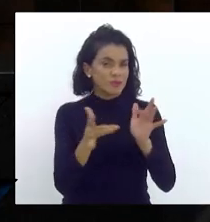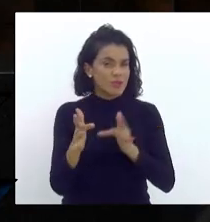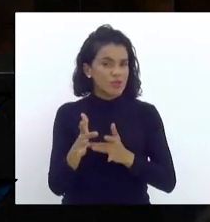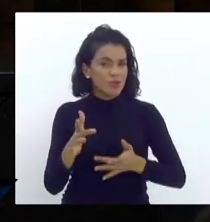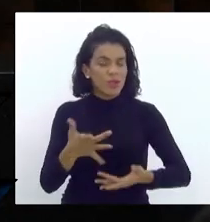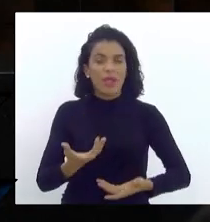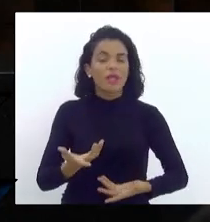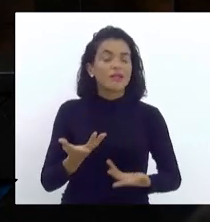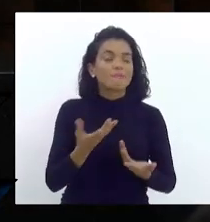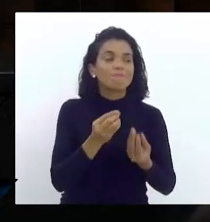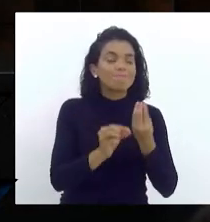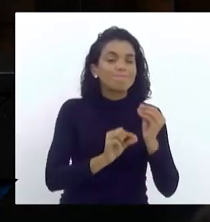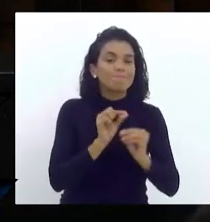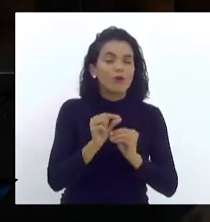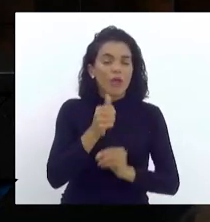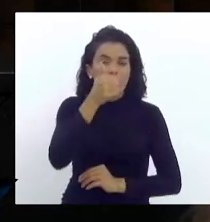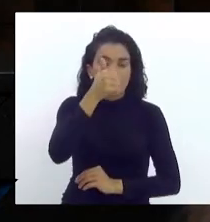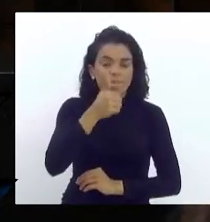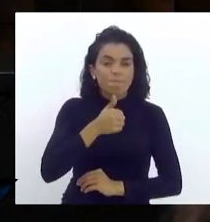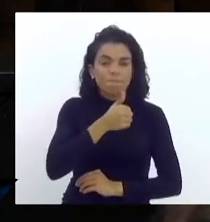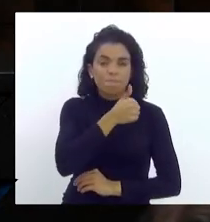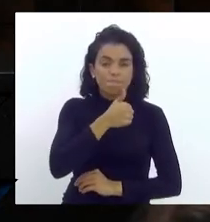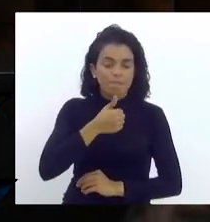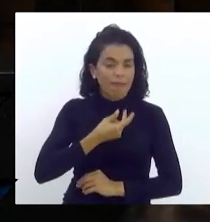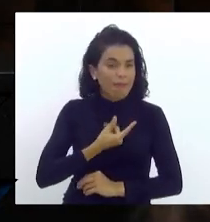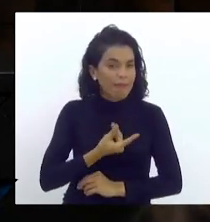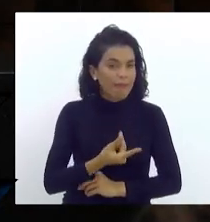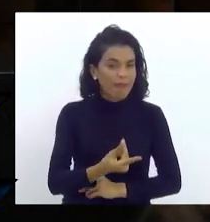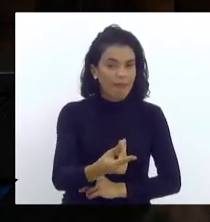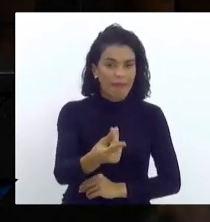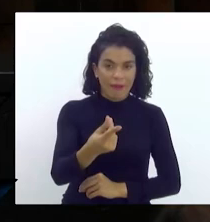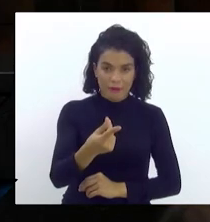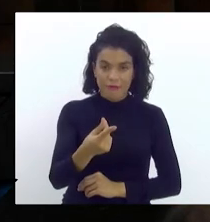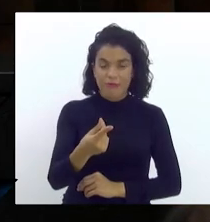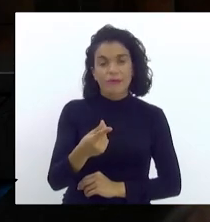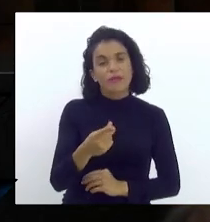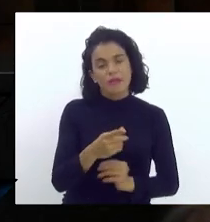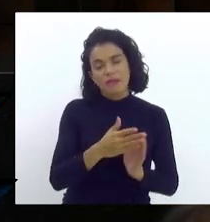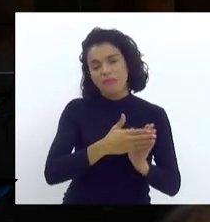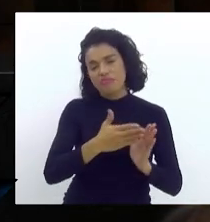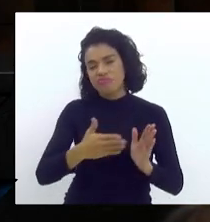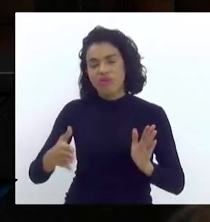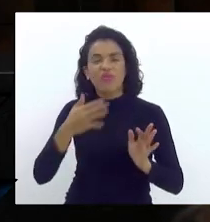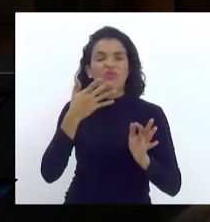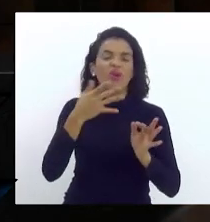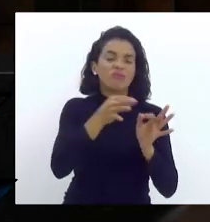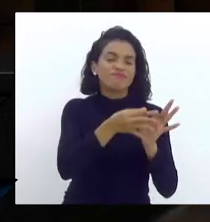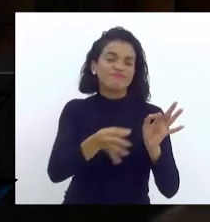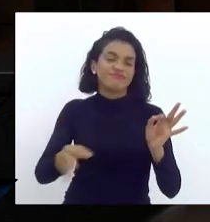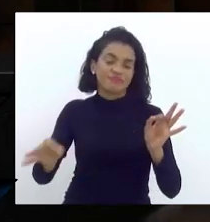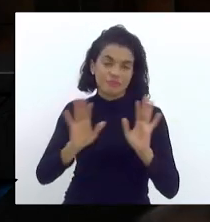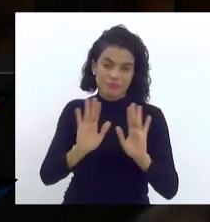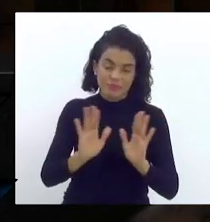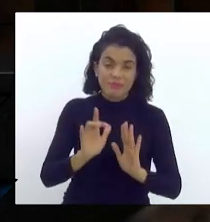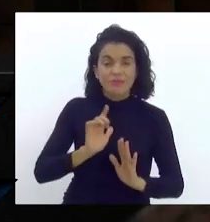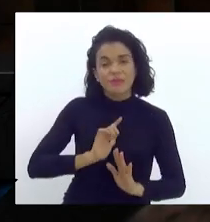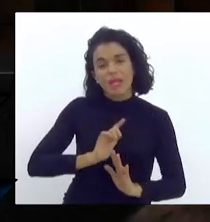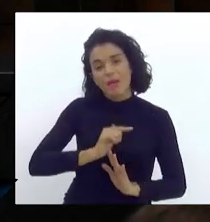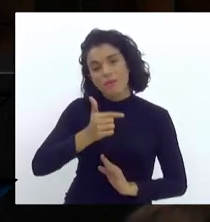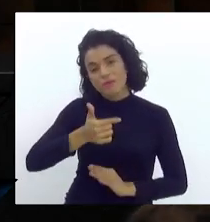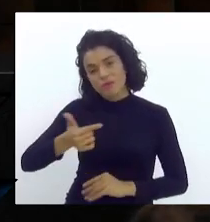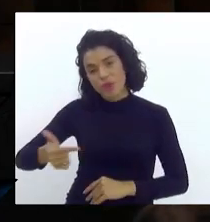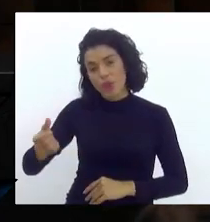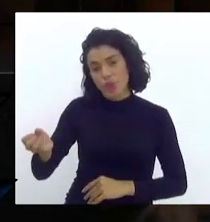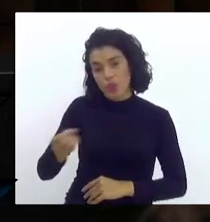vida, o sacrifício eterno. E assim por diante, não vou me estender, temos a seguir o